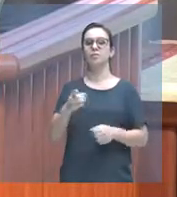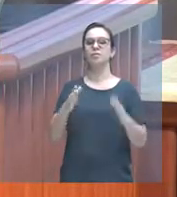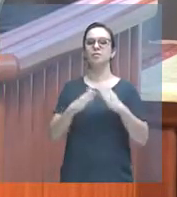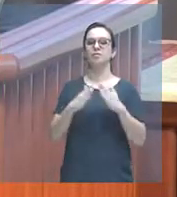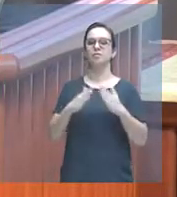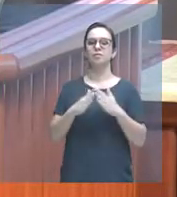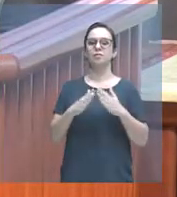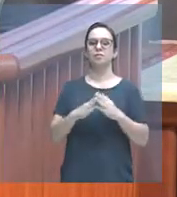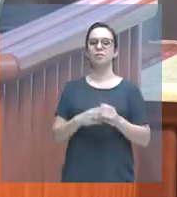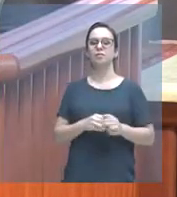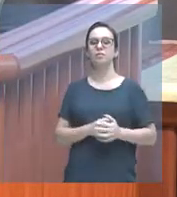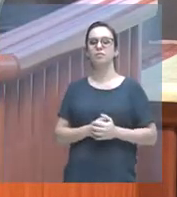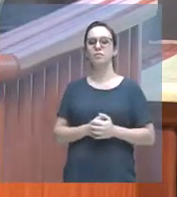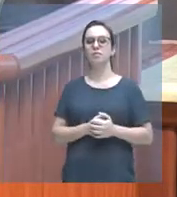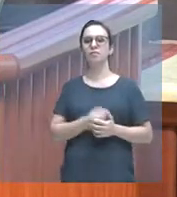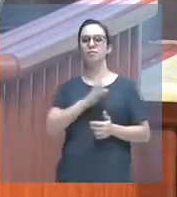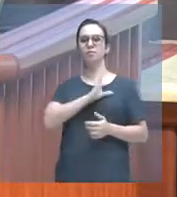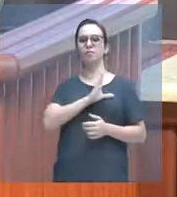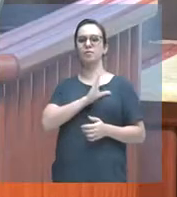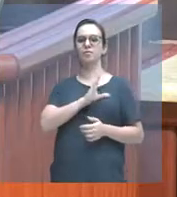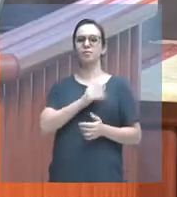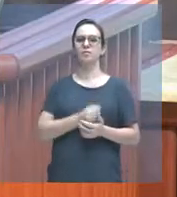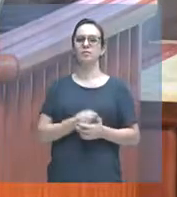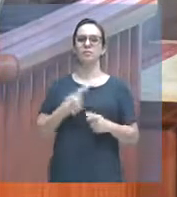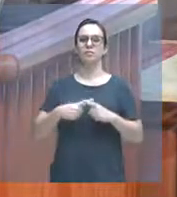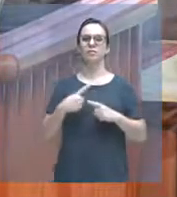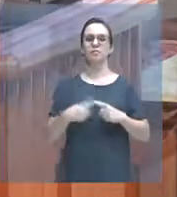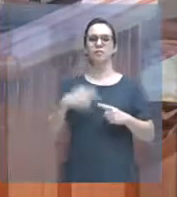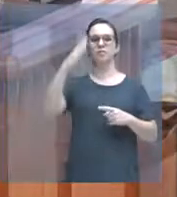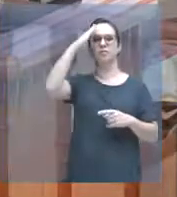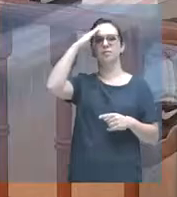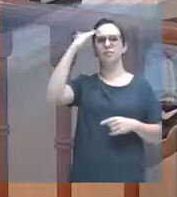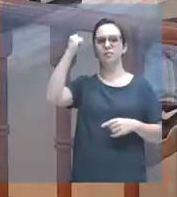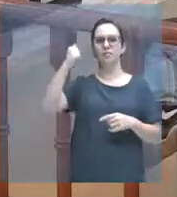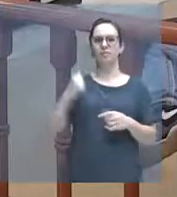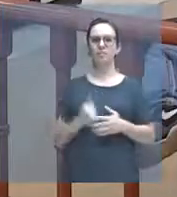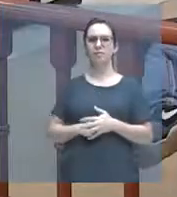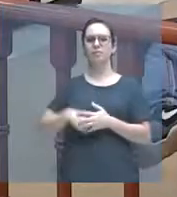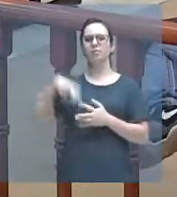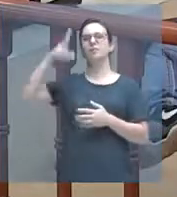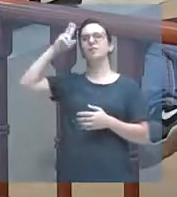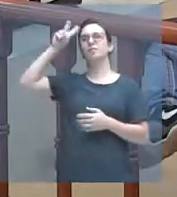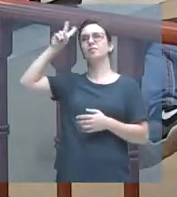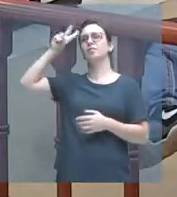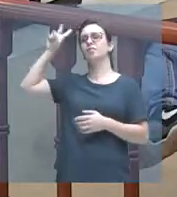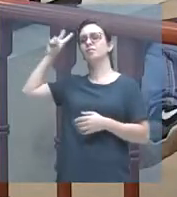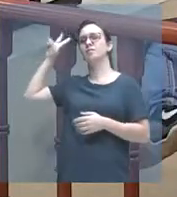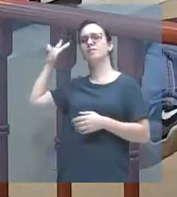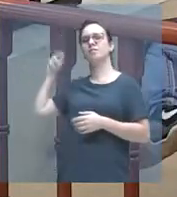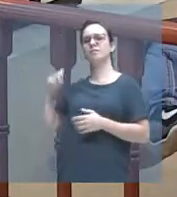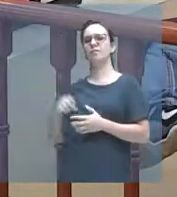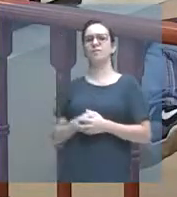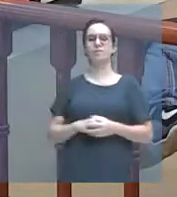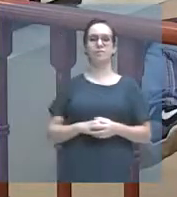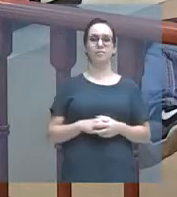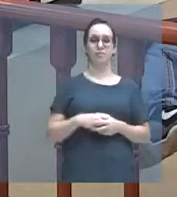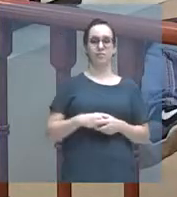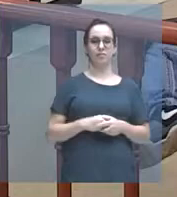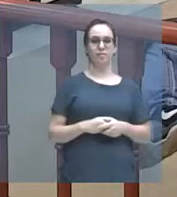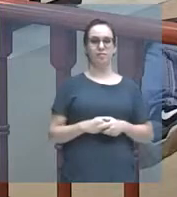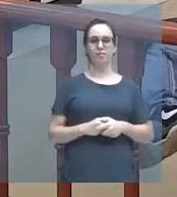no meu coração, porque eu sei que está passando um filme em sua cabeça, nesse